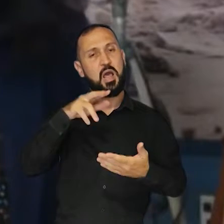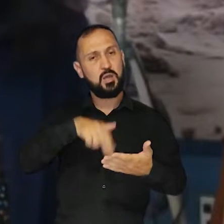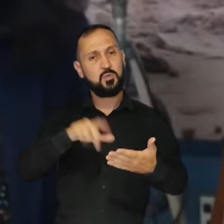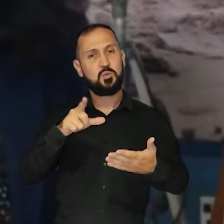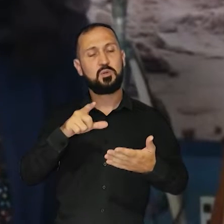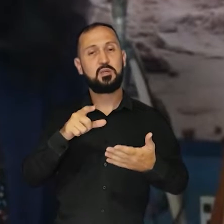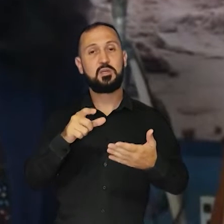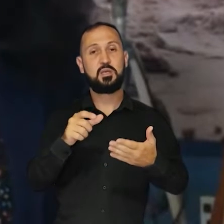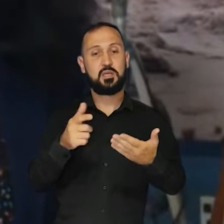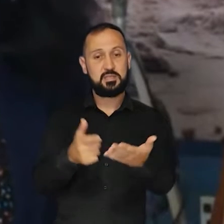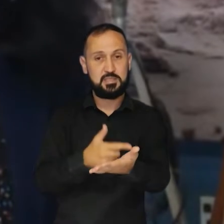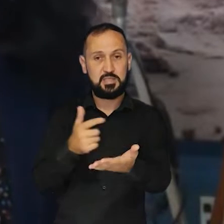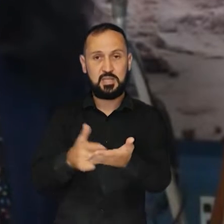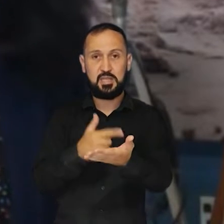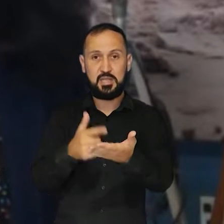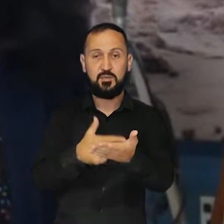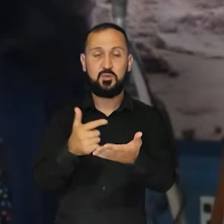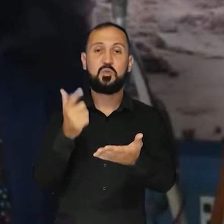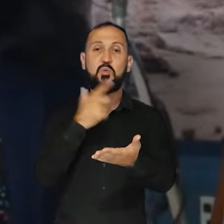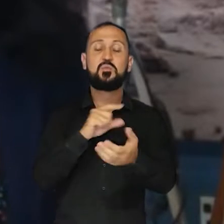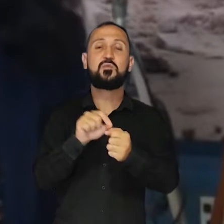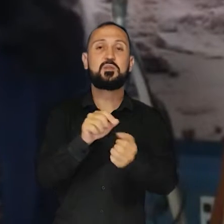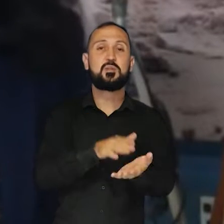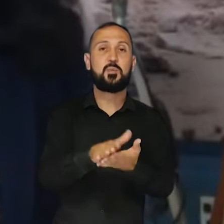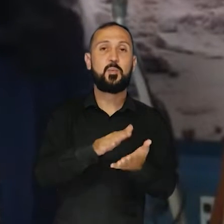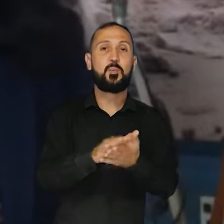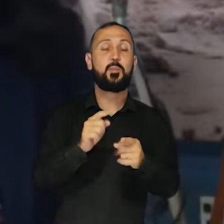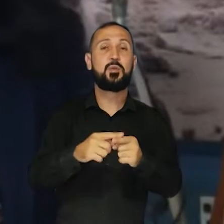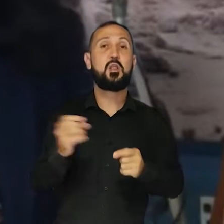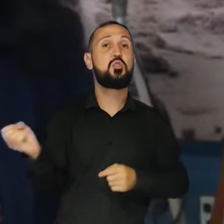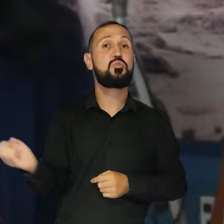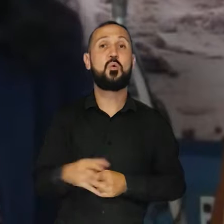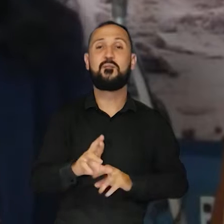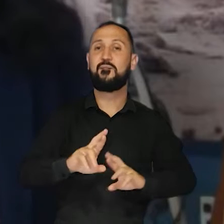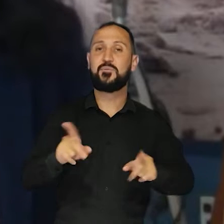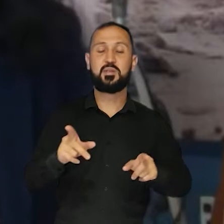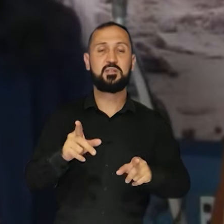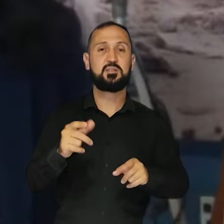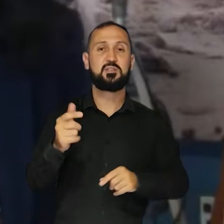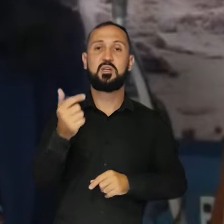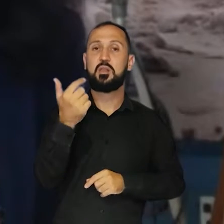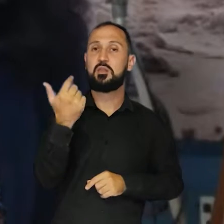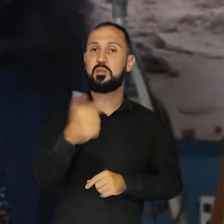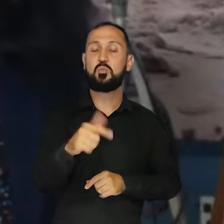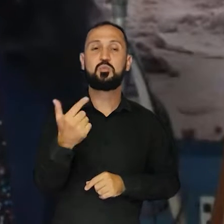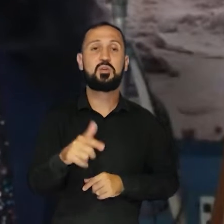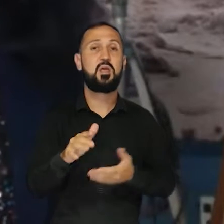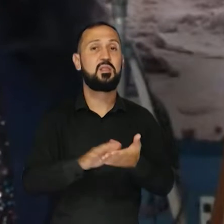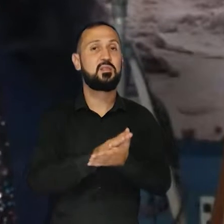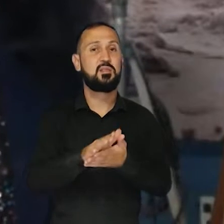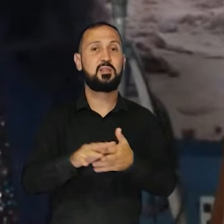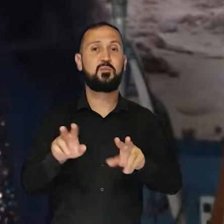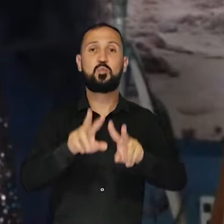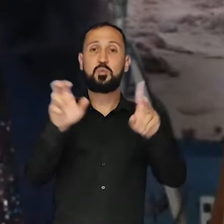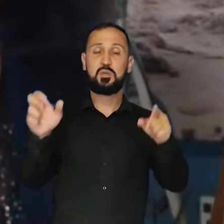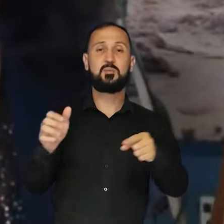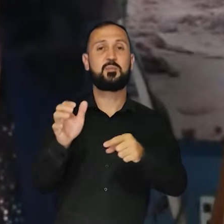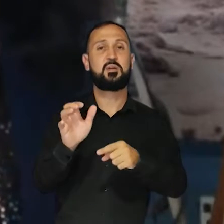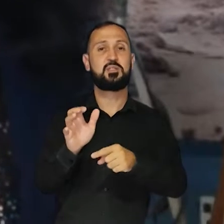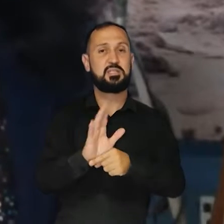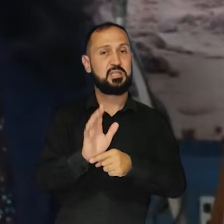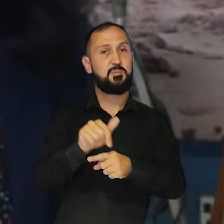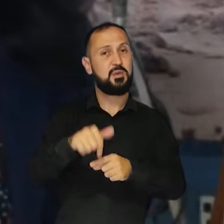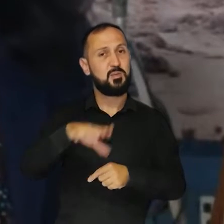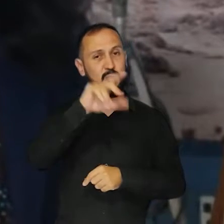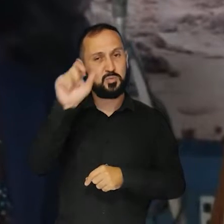sobre leitura, que a publicação desses livros foi possível porque eles são livros inéditos. A gente ainda não tinha publicação sobre cinema